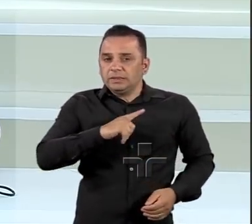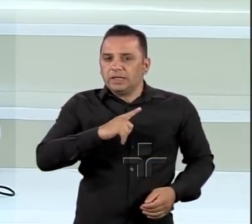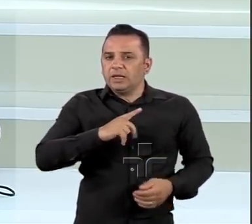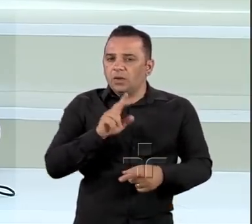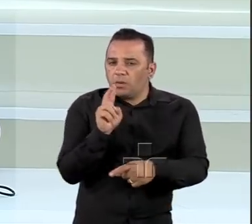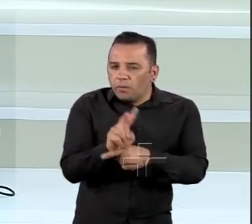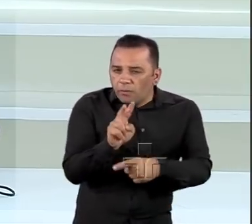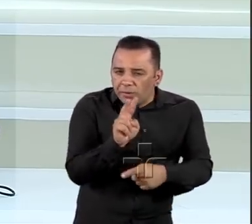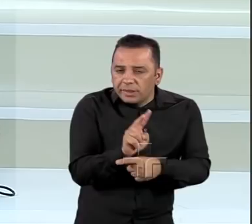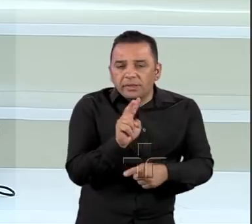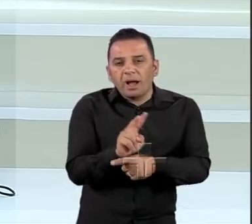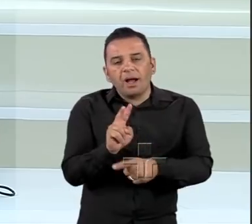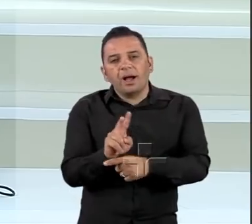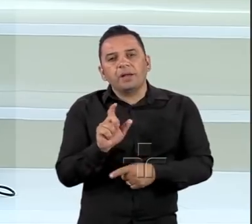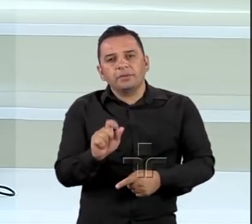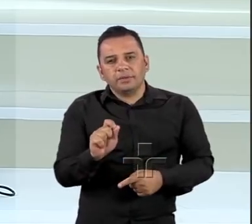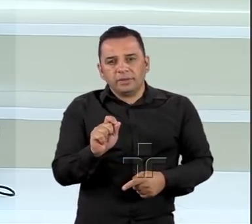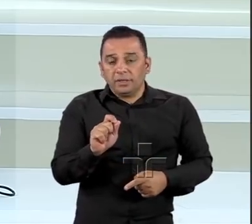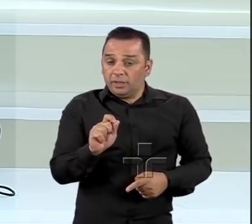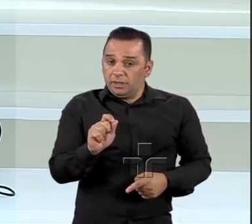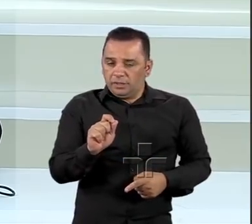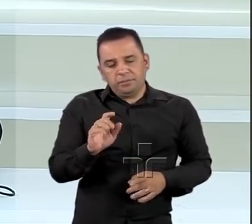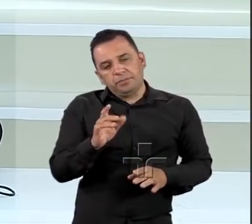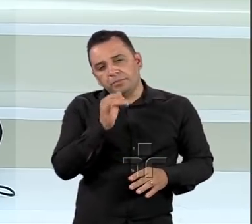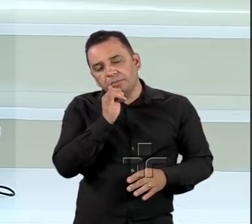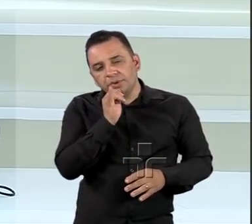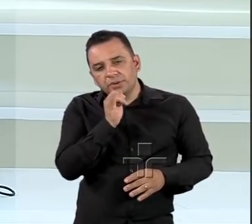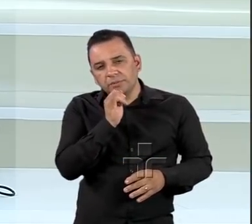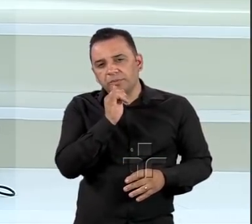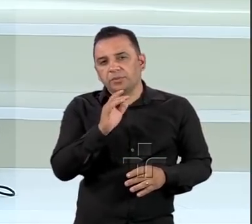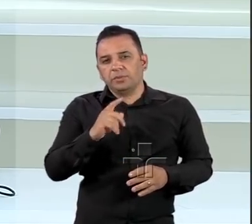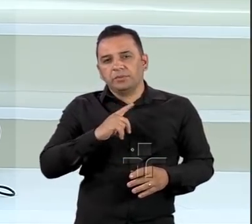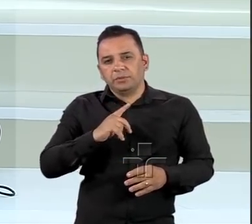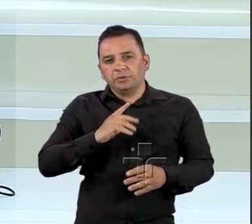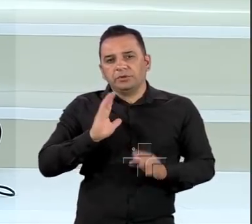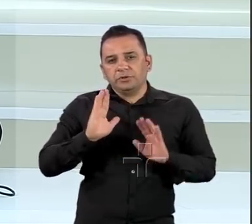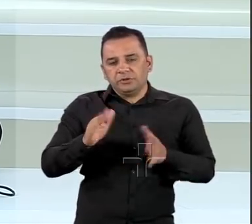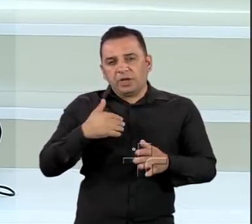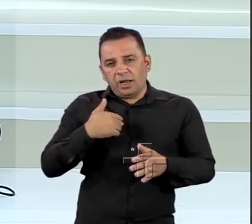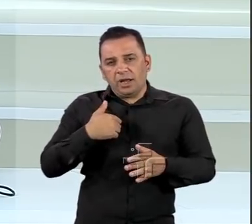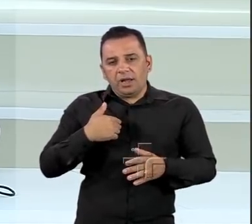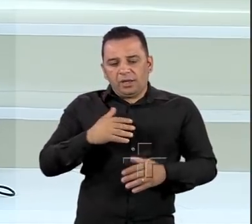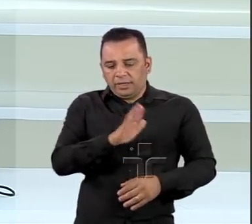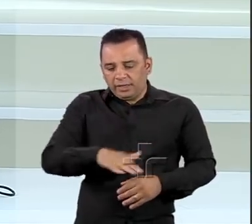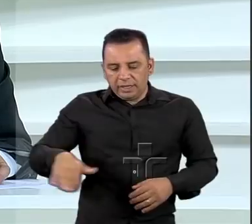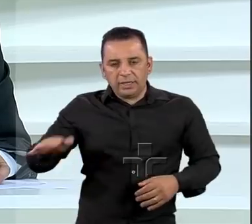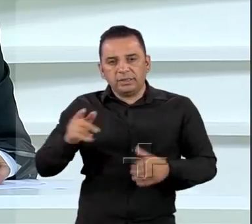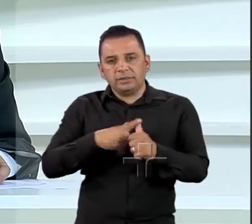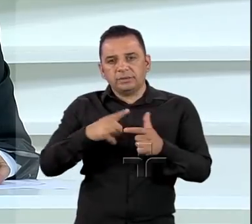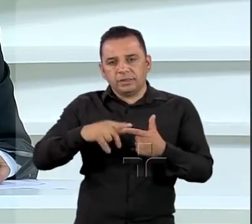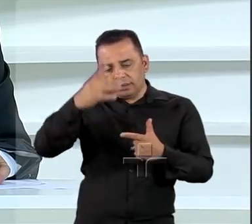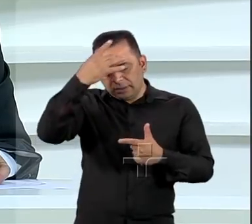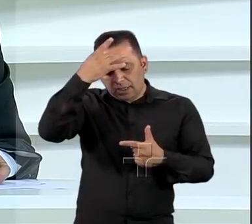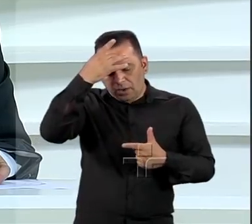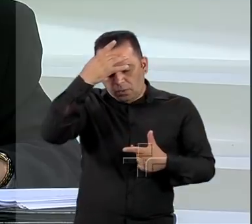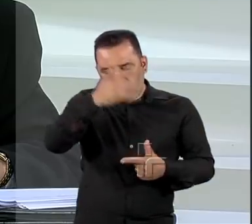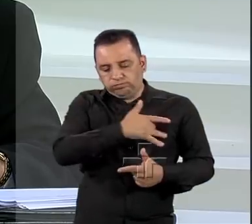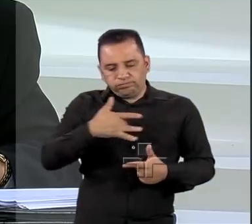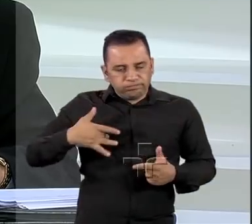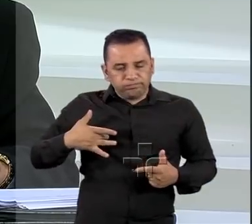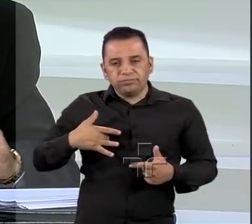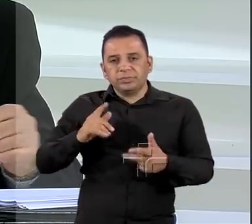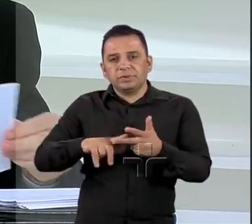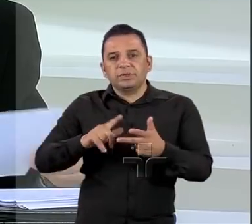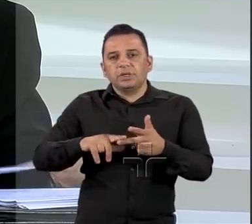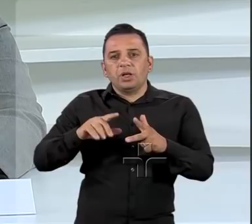cuidado muito determinadas, como a linha materno-infantil, a saúde mental, como as doenças crônicas